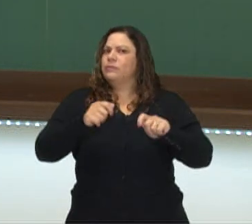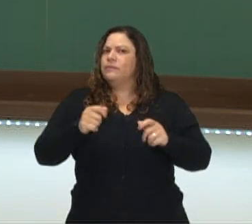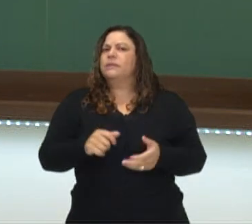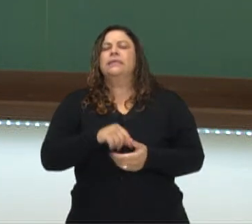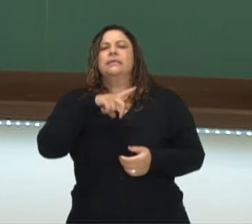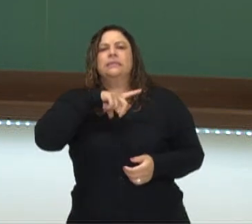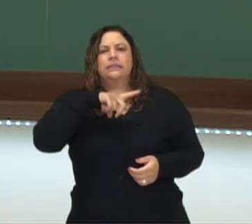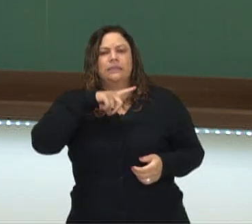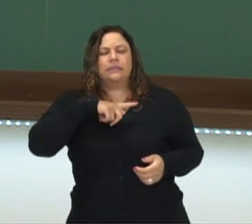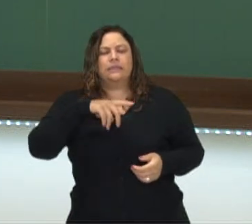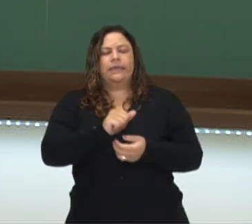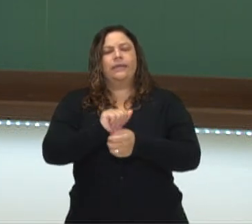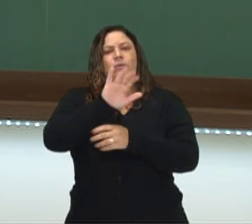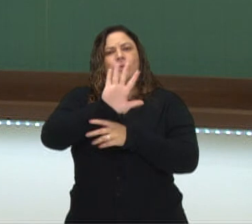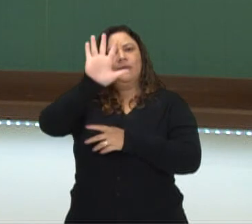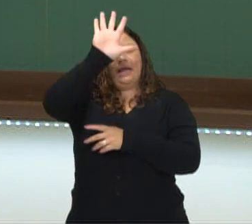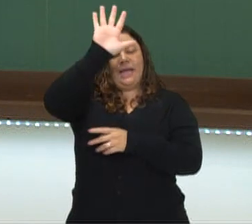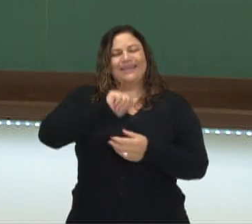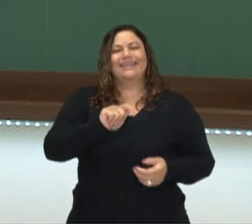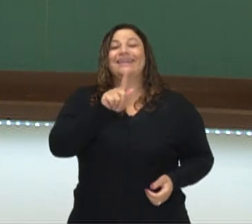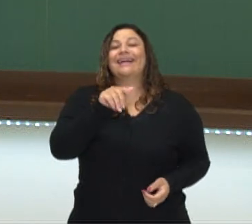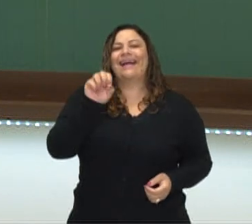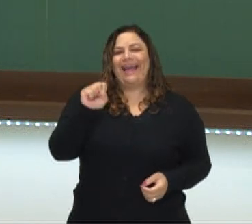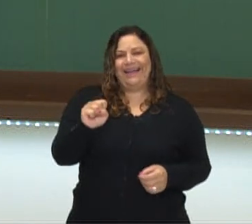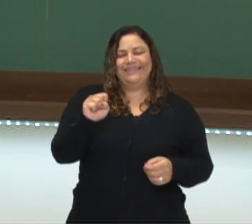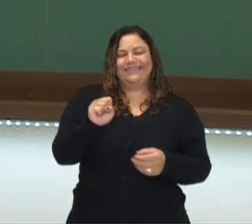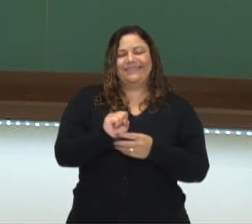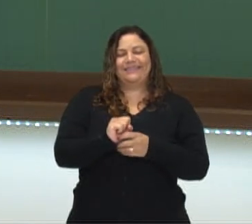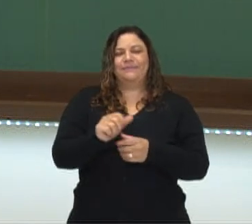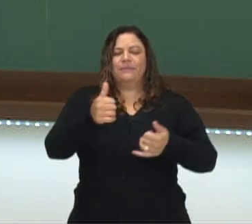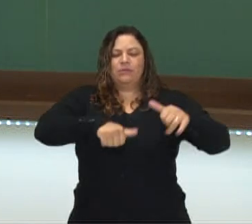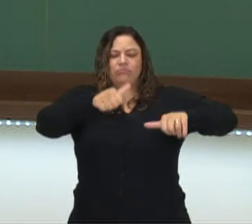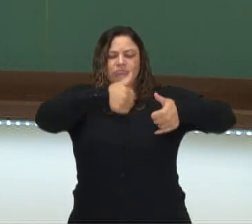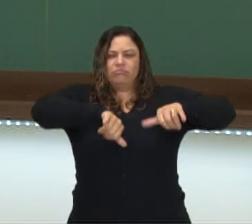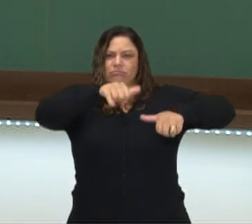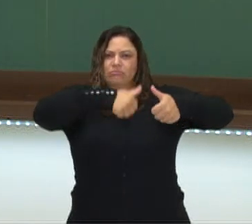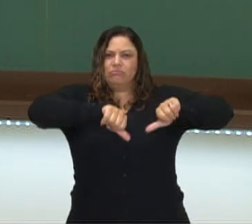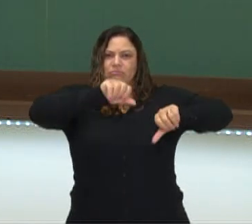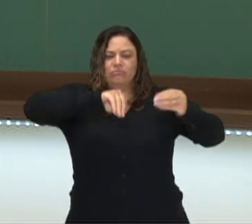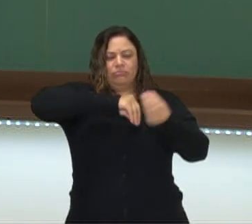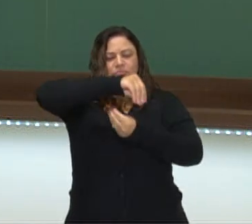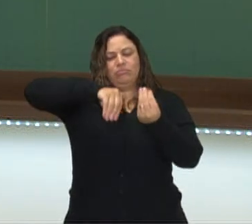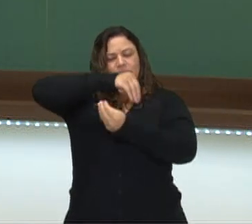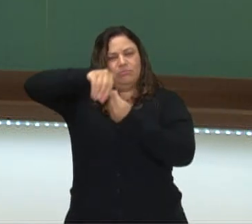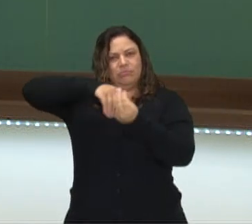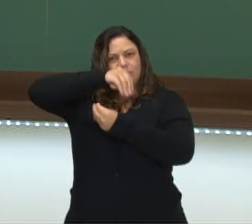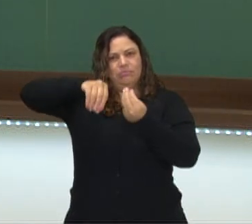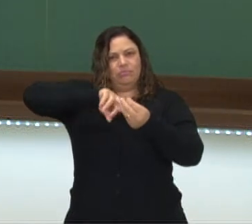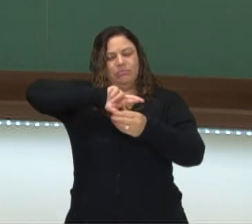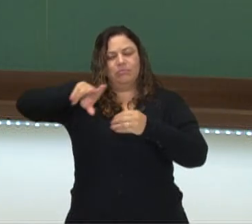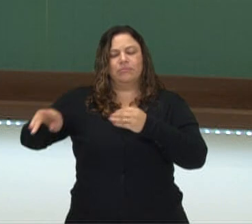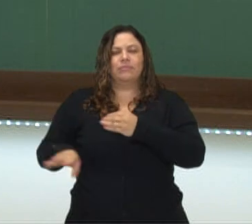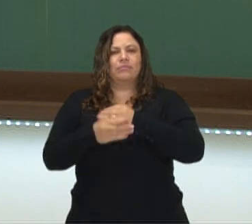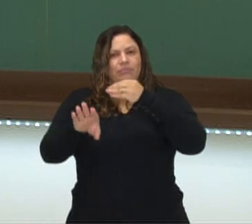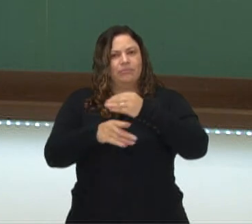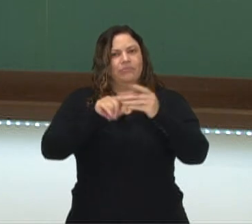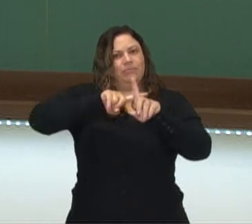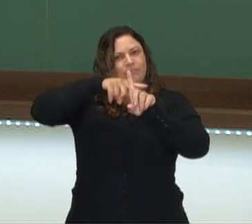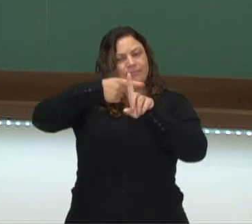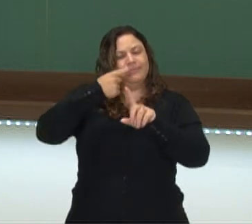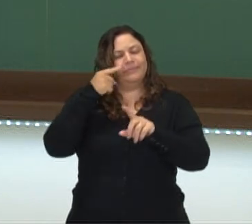vai se tornar uma mistura homogênea, isso mesmo. É a característica principal da solução, minha gente.